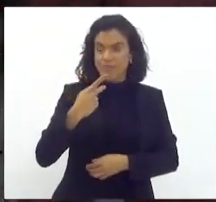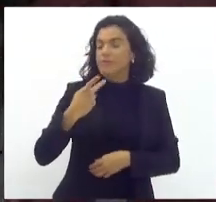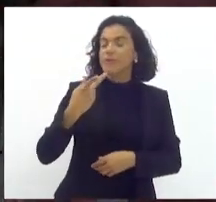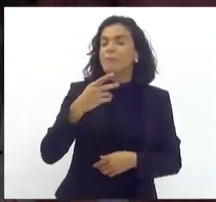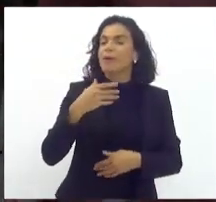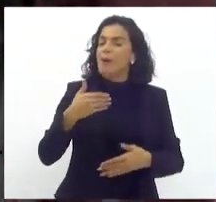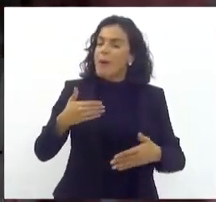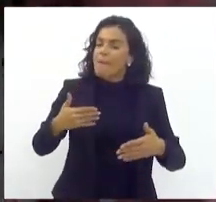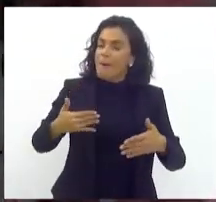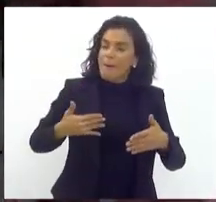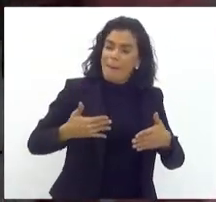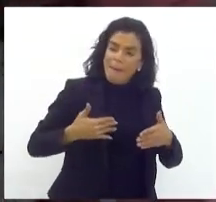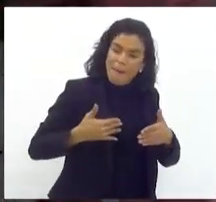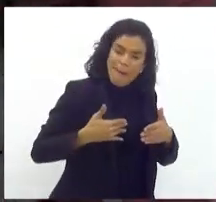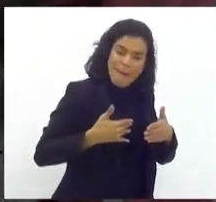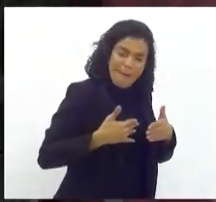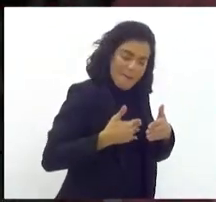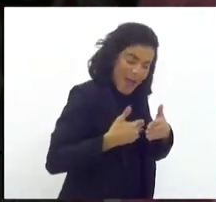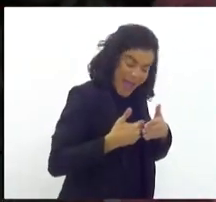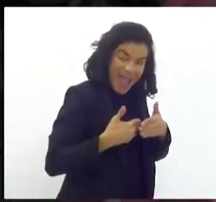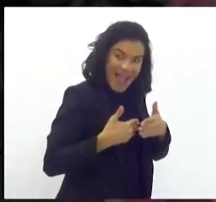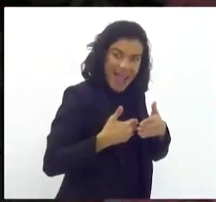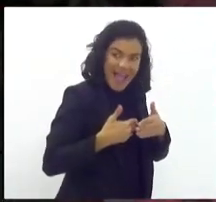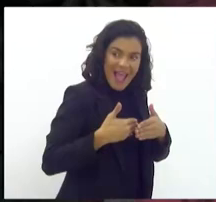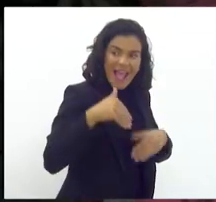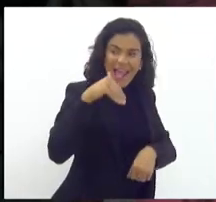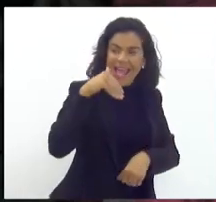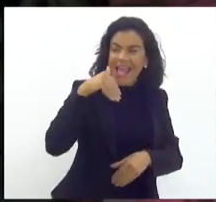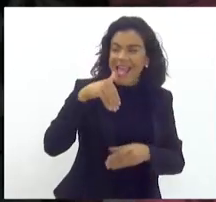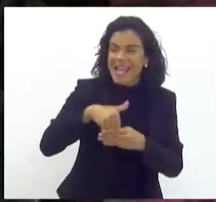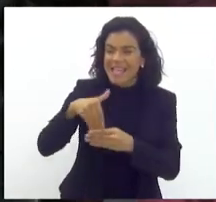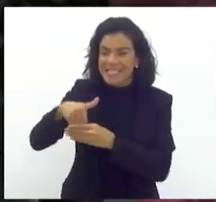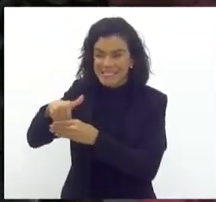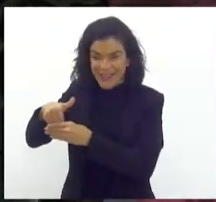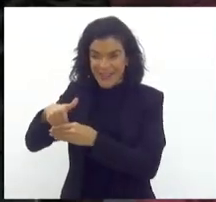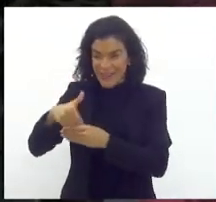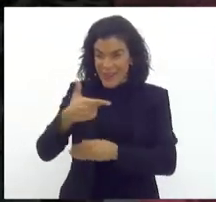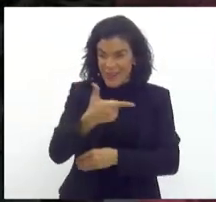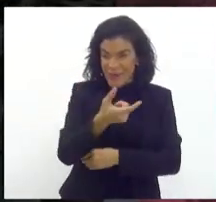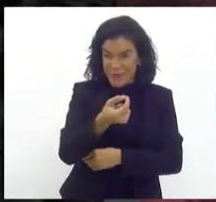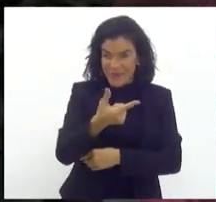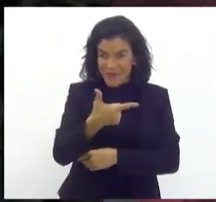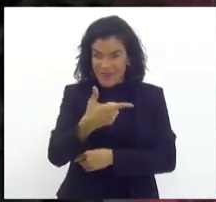uma proximidade de eleições como vem agora 2024